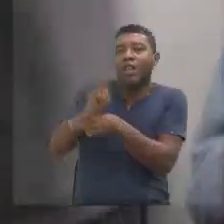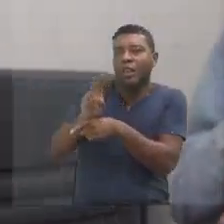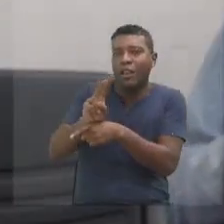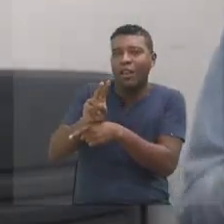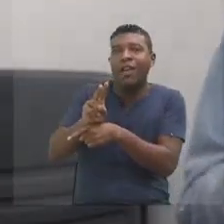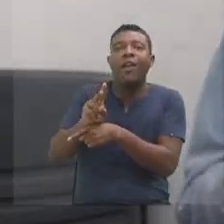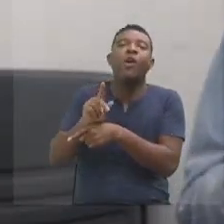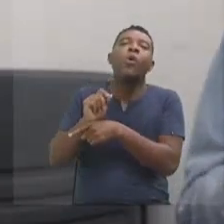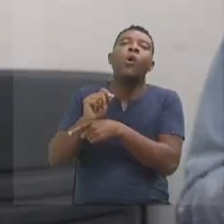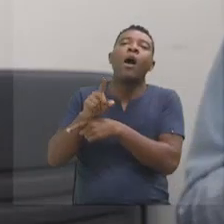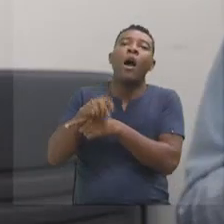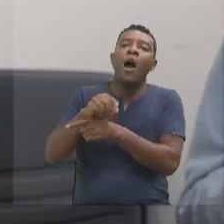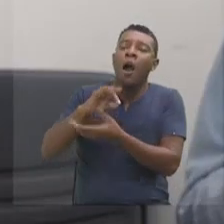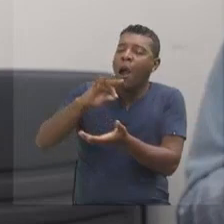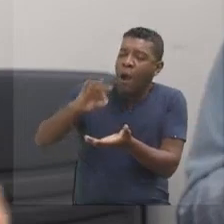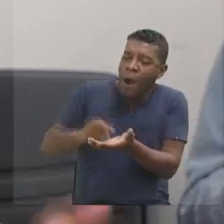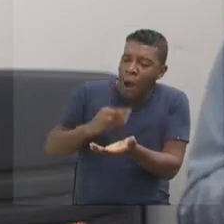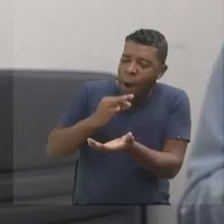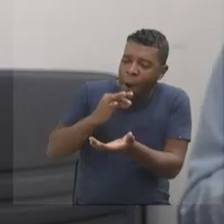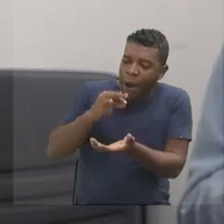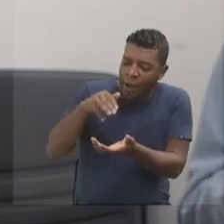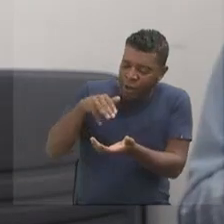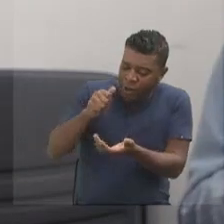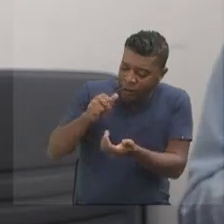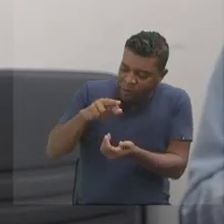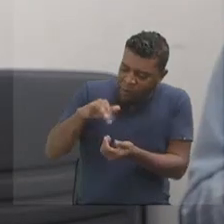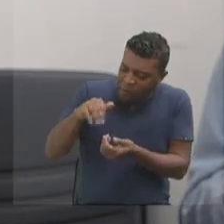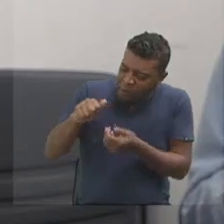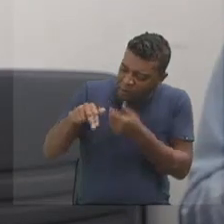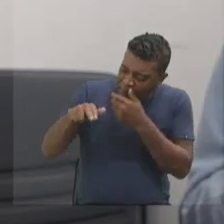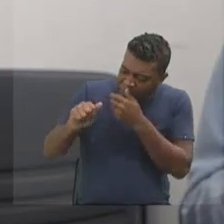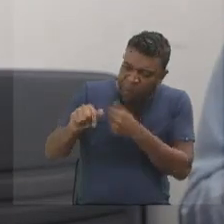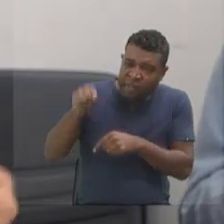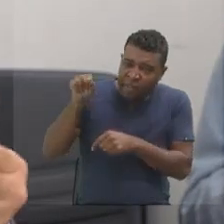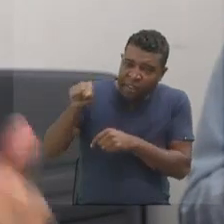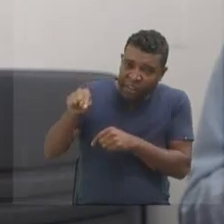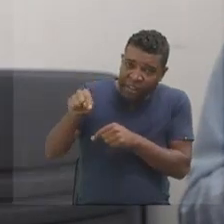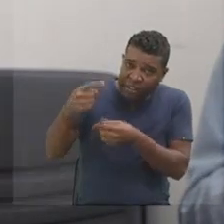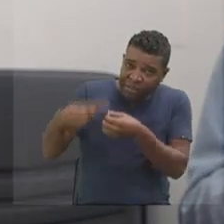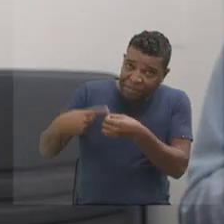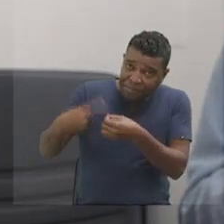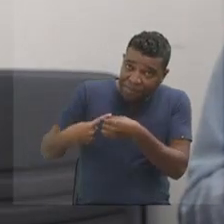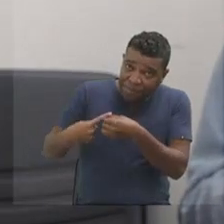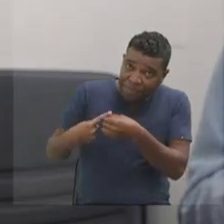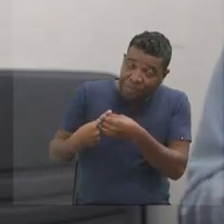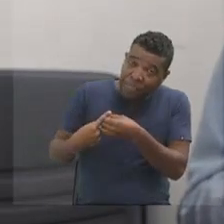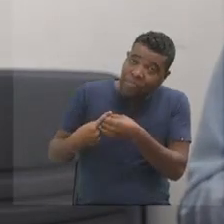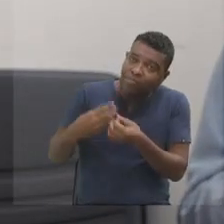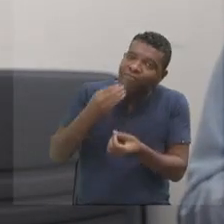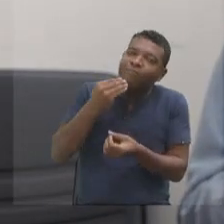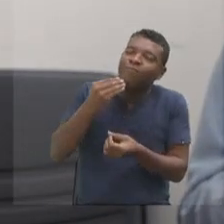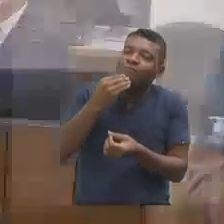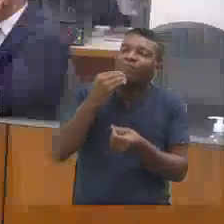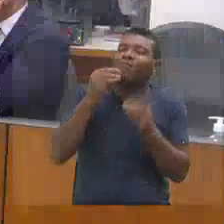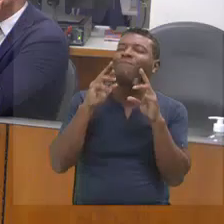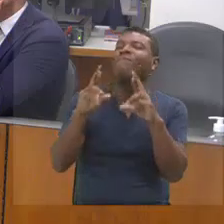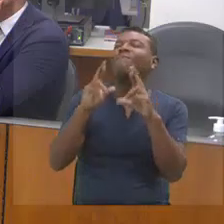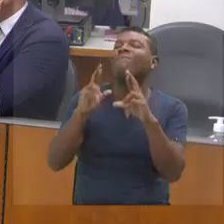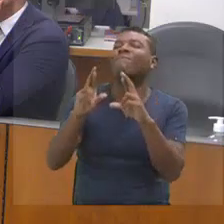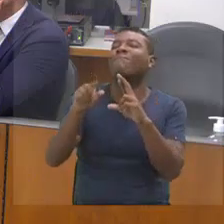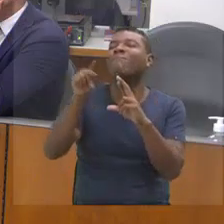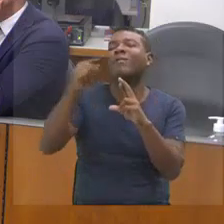do acordo de Mariana é esse sonho de Montes Claros esse sonho do Norte Minas